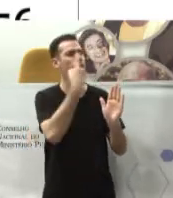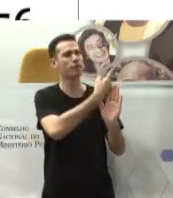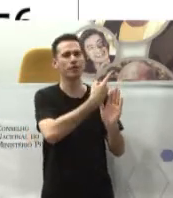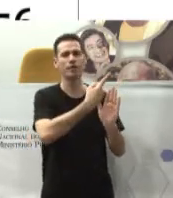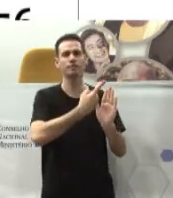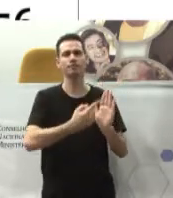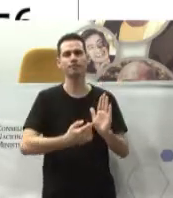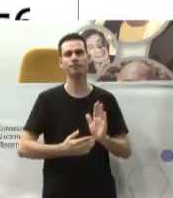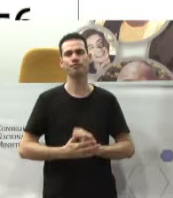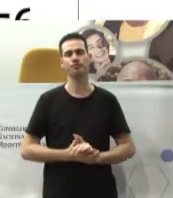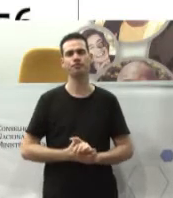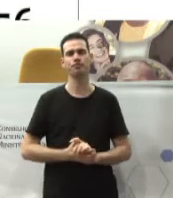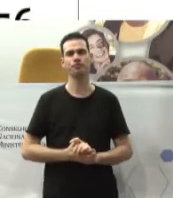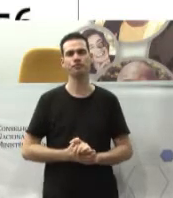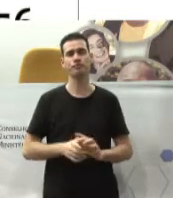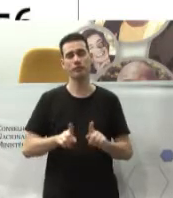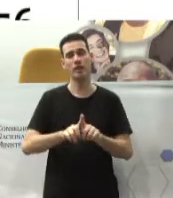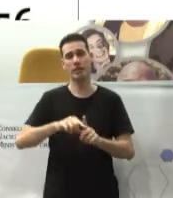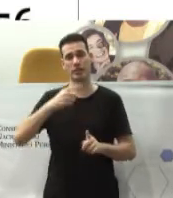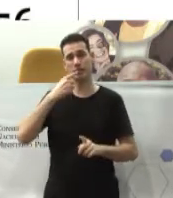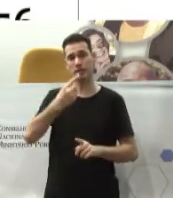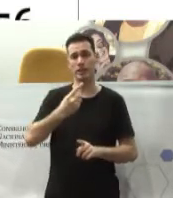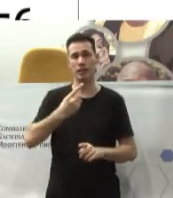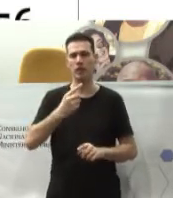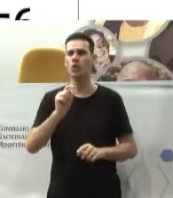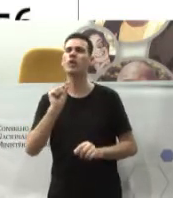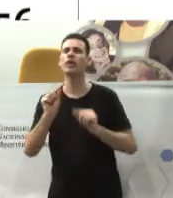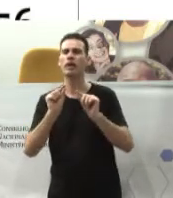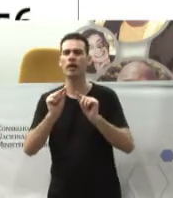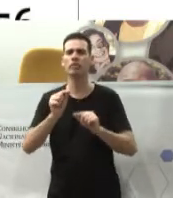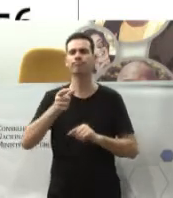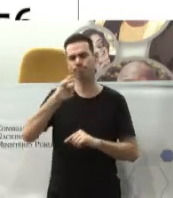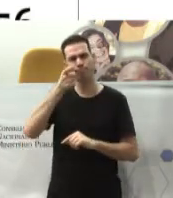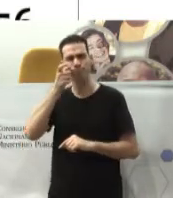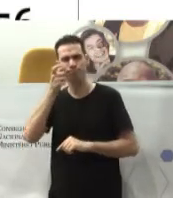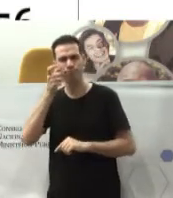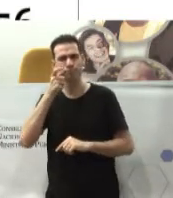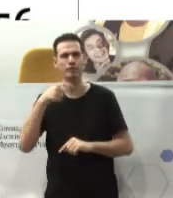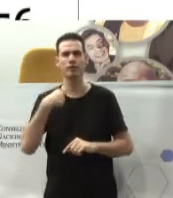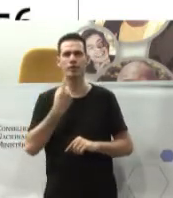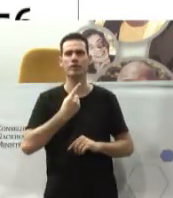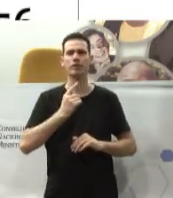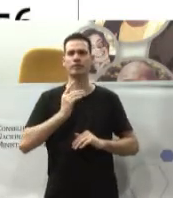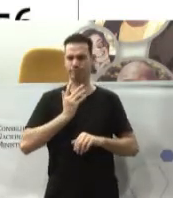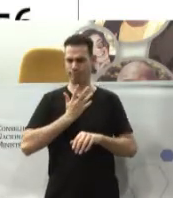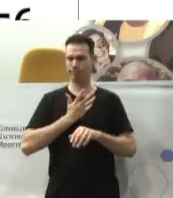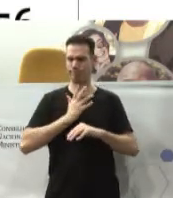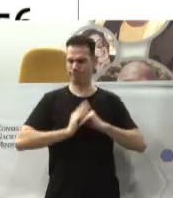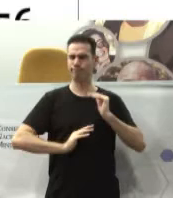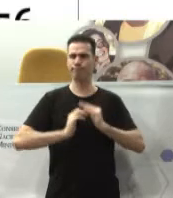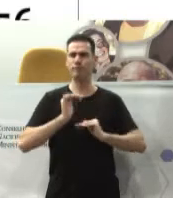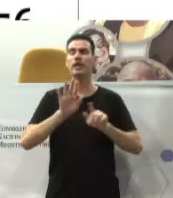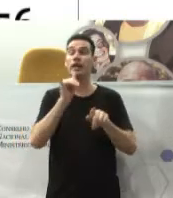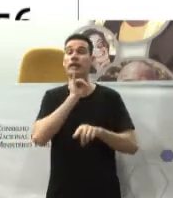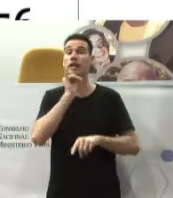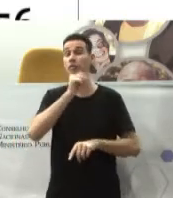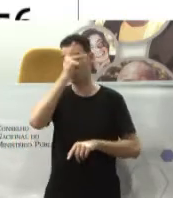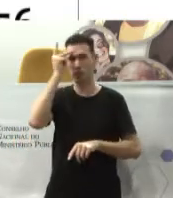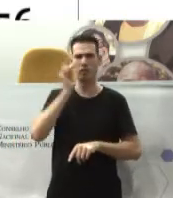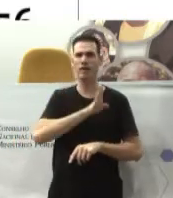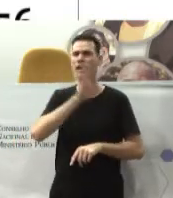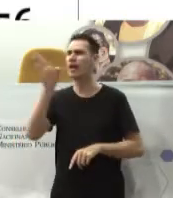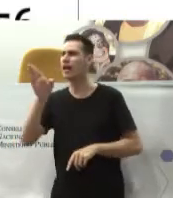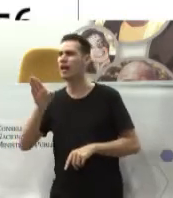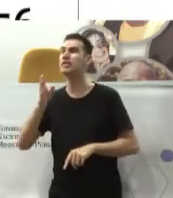ato. E diz ele, no que interessa, incapacidade, ou seja, que as pessoas, quando vão buscar tutela judicial